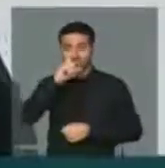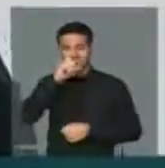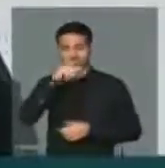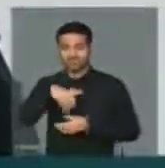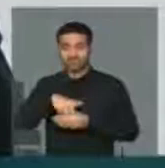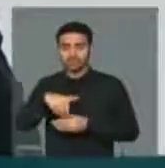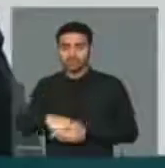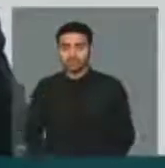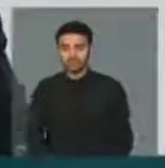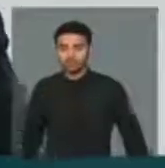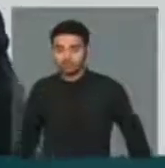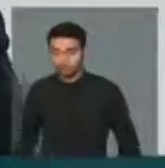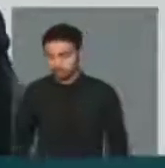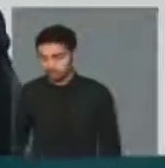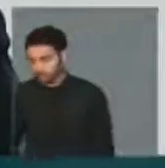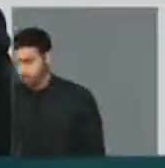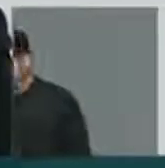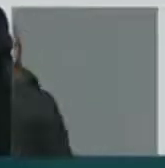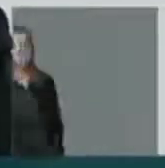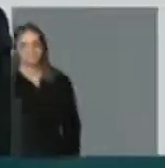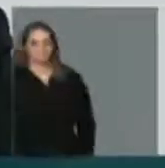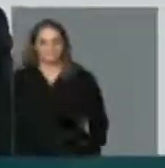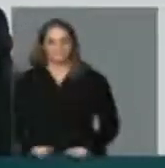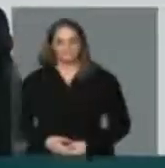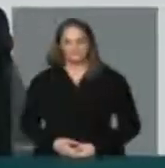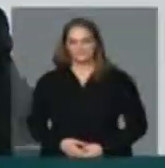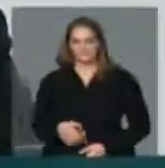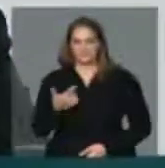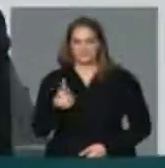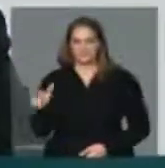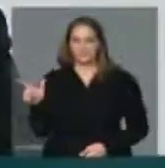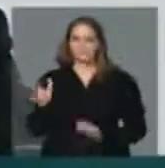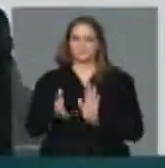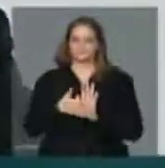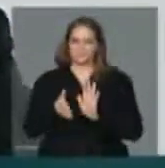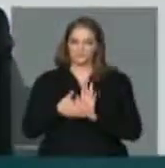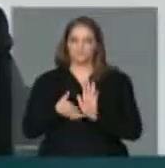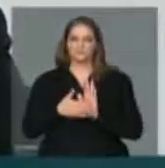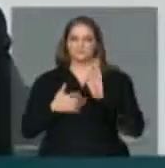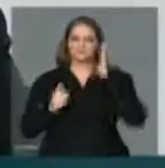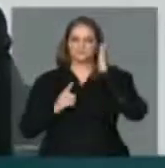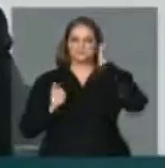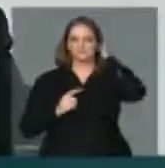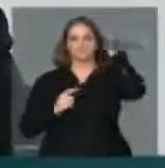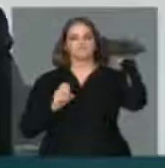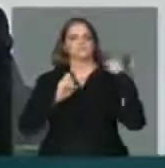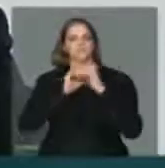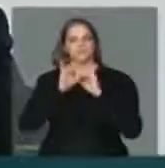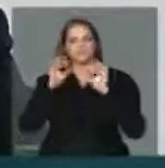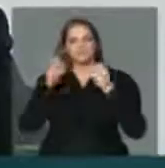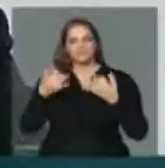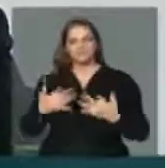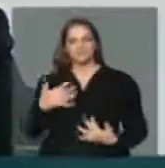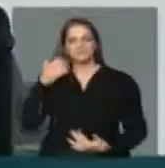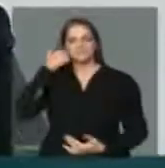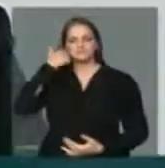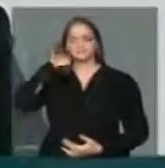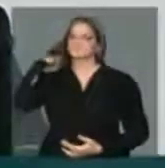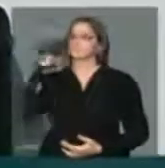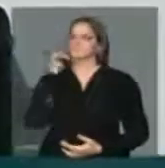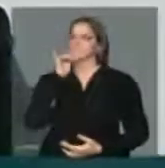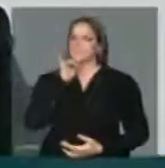eleitorais. Essas e outras propostas nós temos hoje bem explicitado, como, por exemplo, a questão das